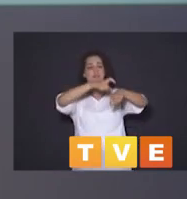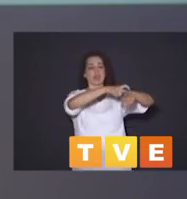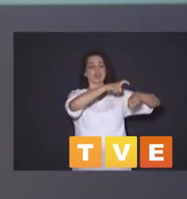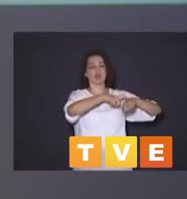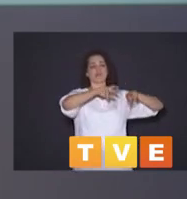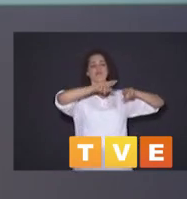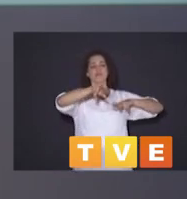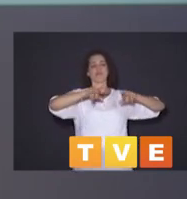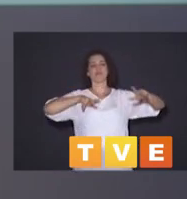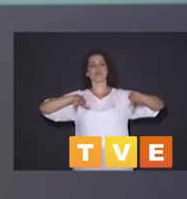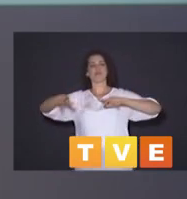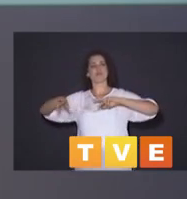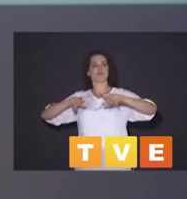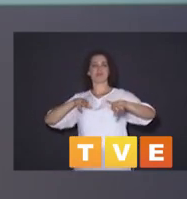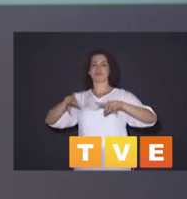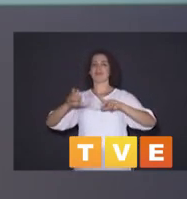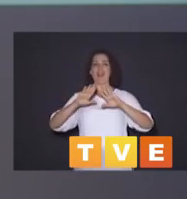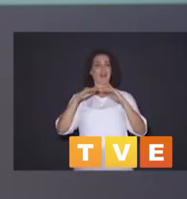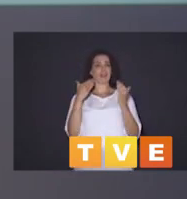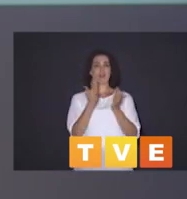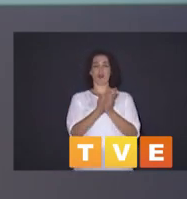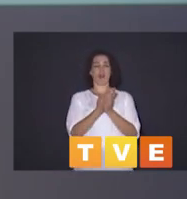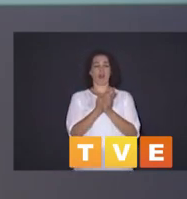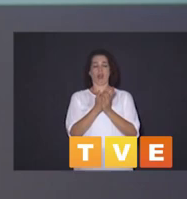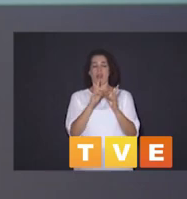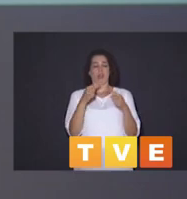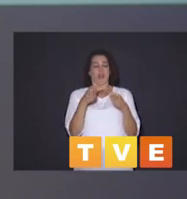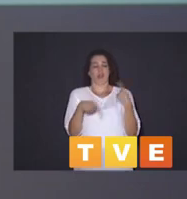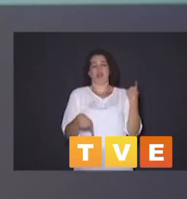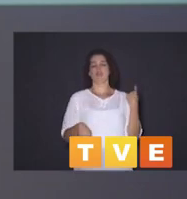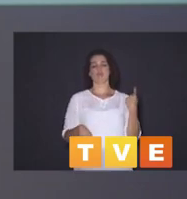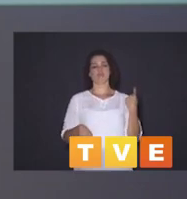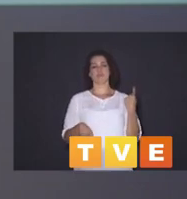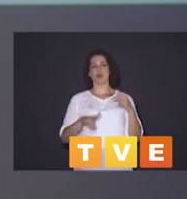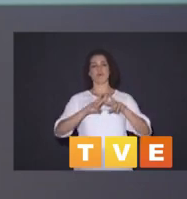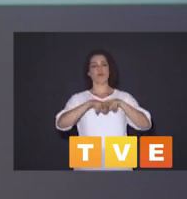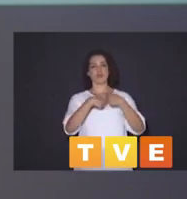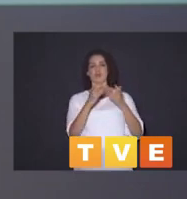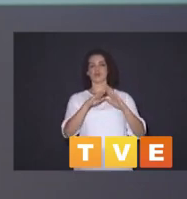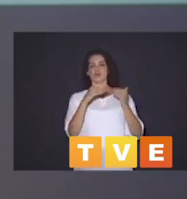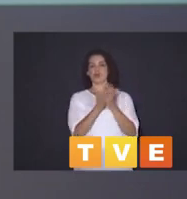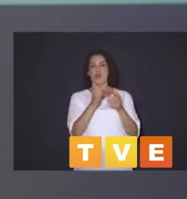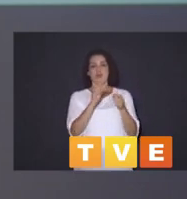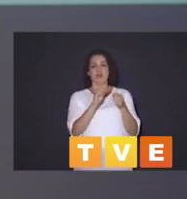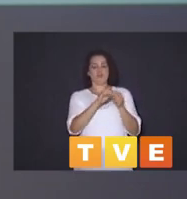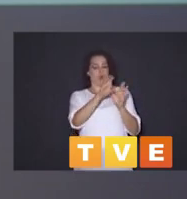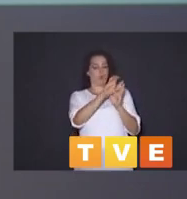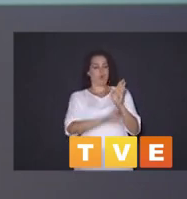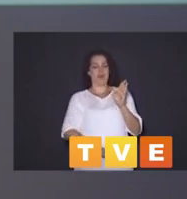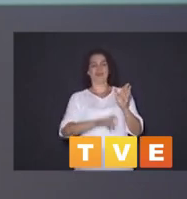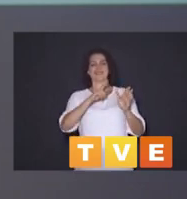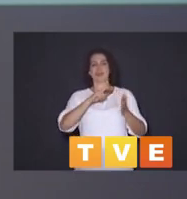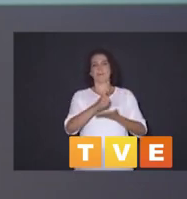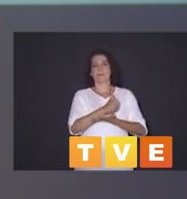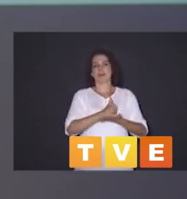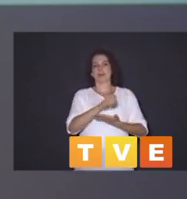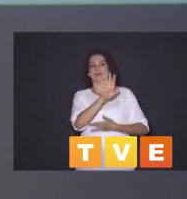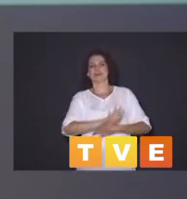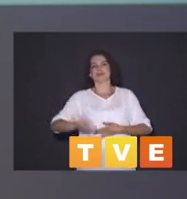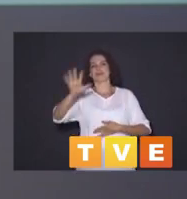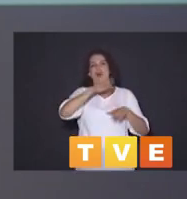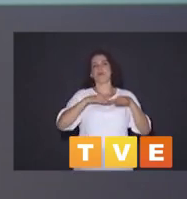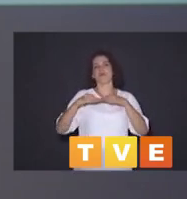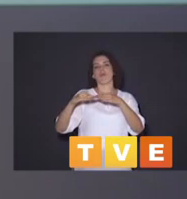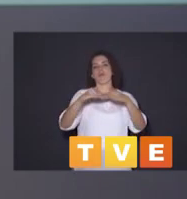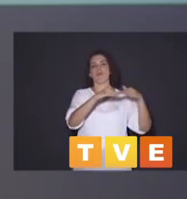que a escola desconsidera quando estabelece um currículo agora base nacional comum e